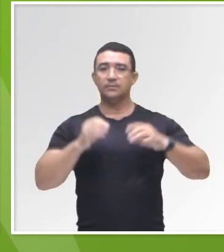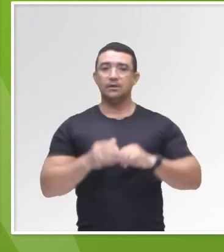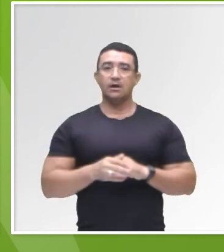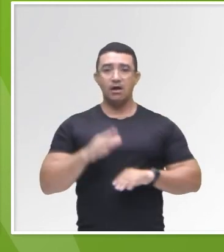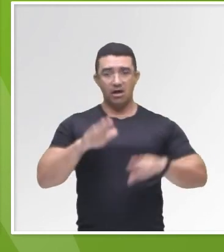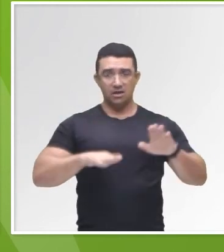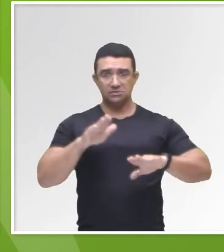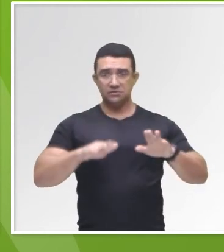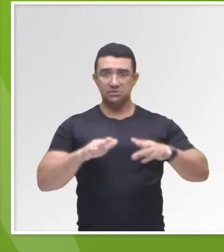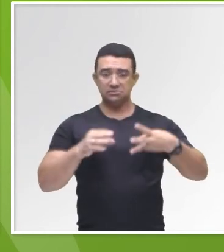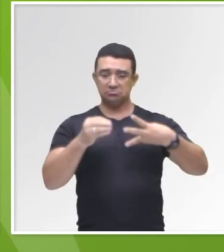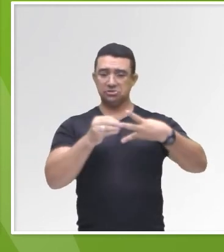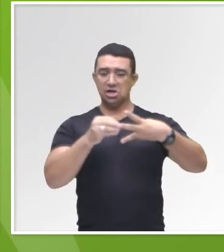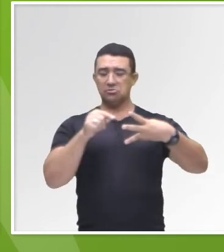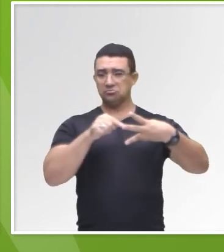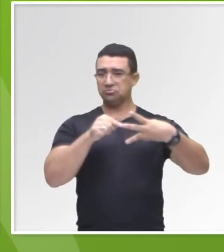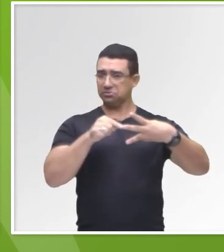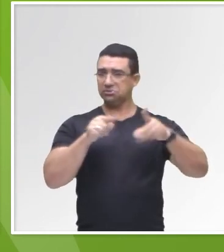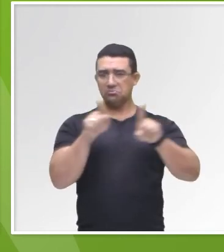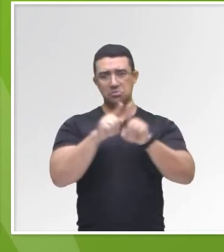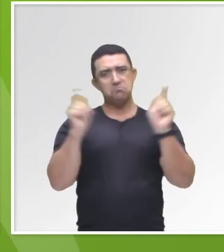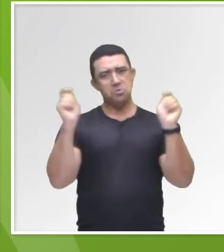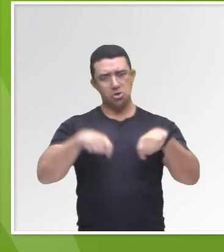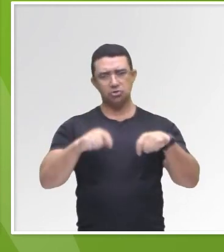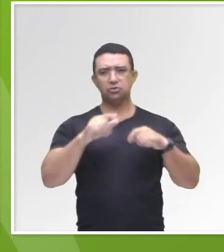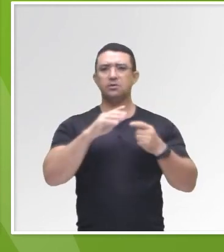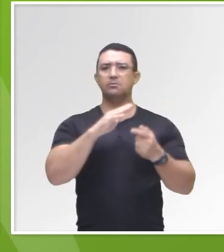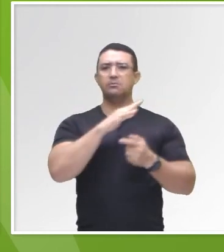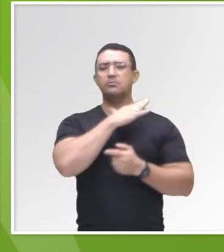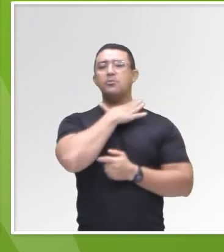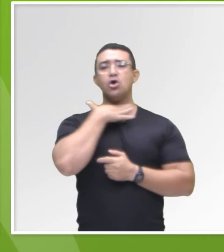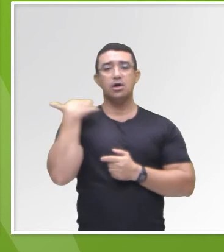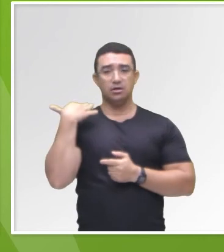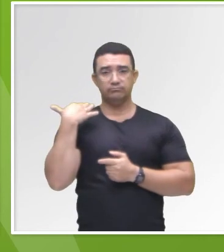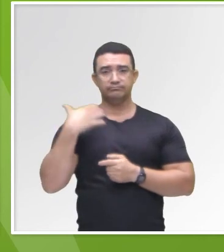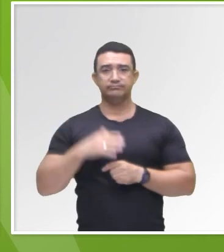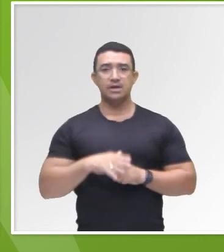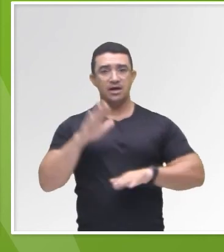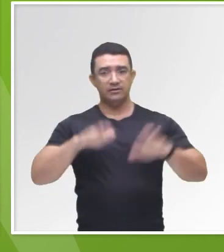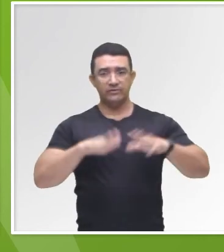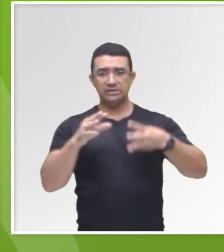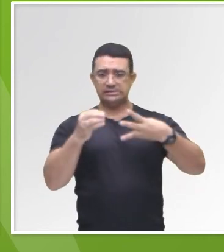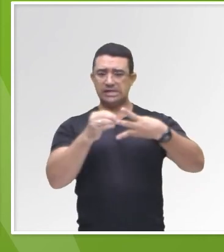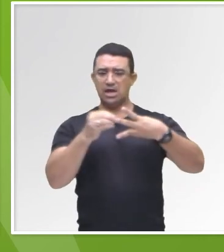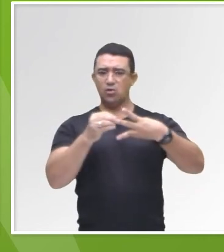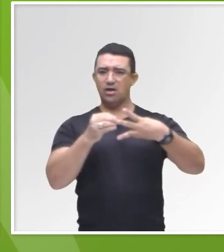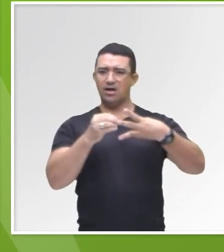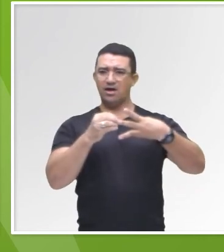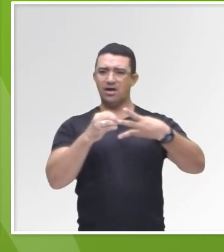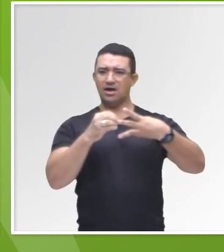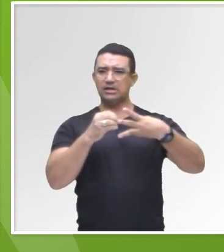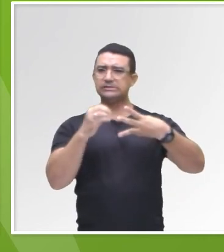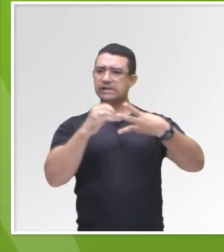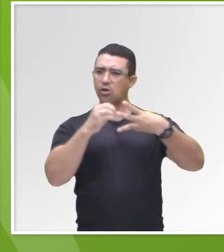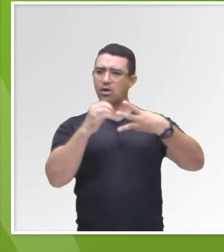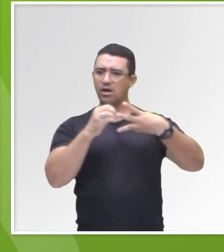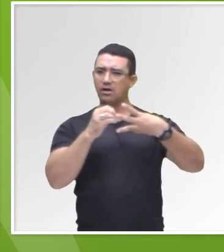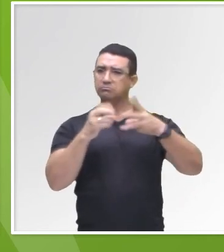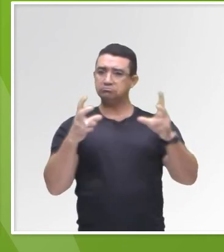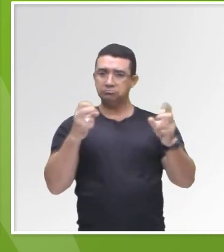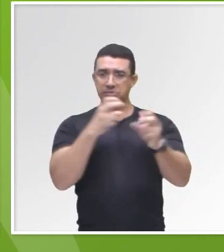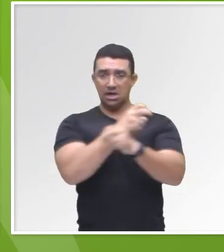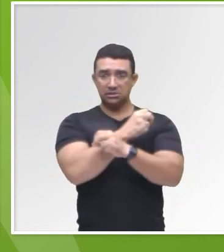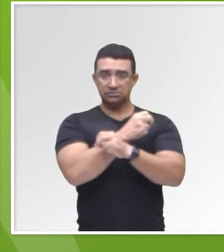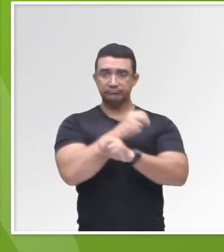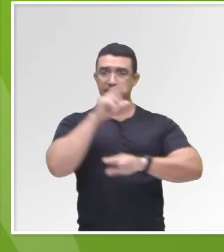célula morre, que já não tem mais utilidade. No caso do câncer, né, das células cancerosas, essa proteína não consegue dar